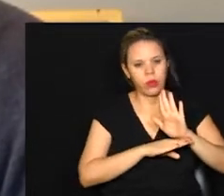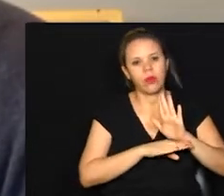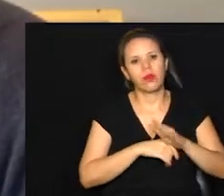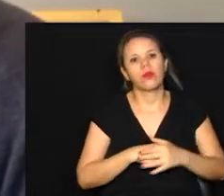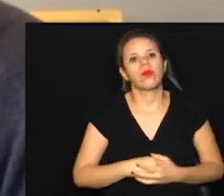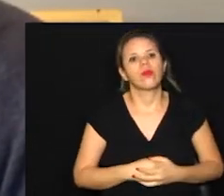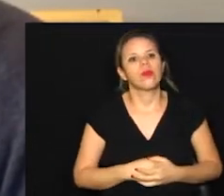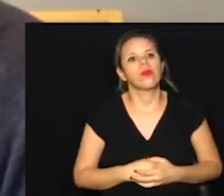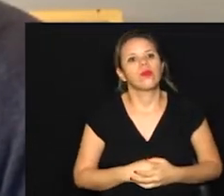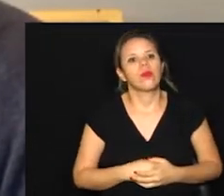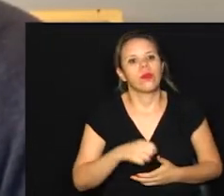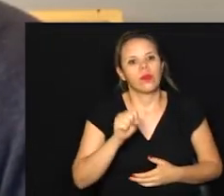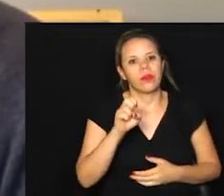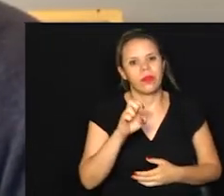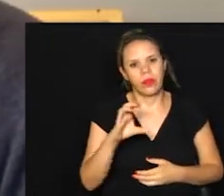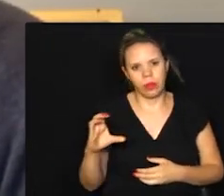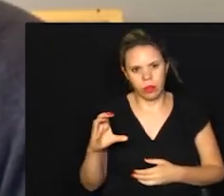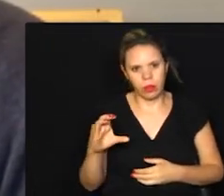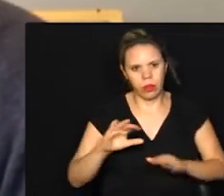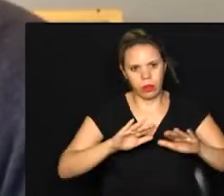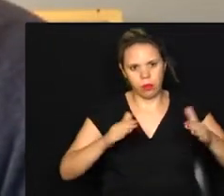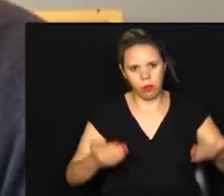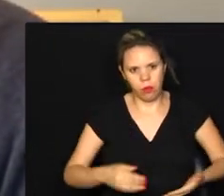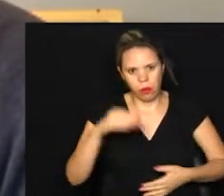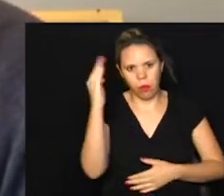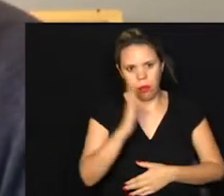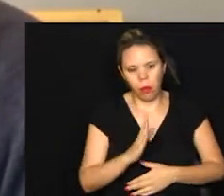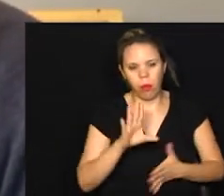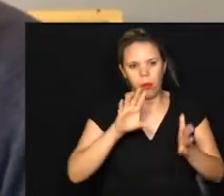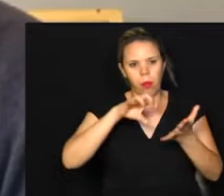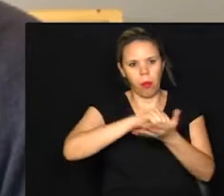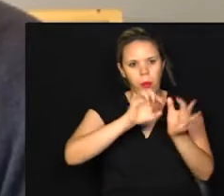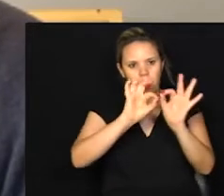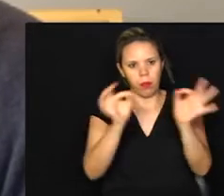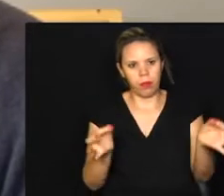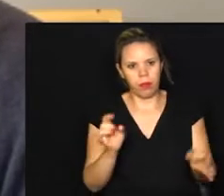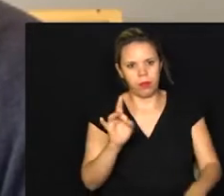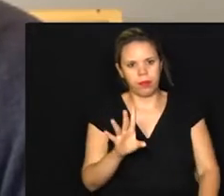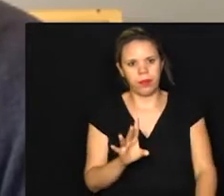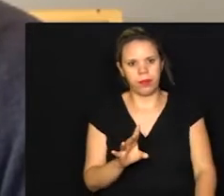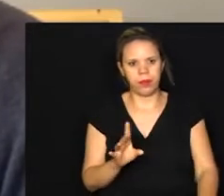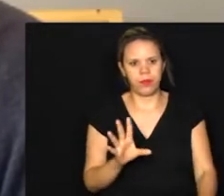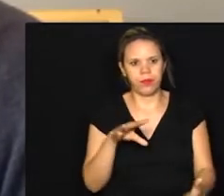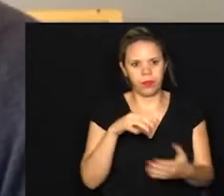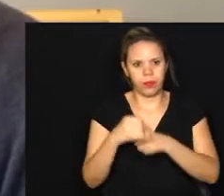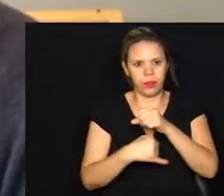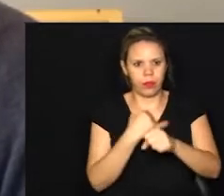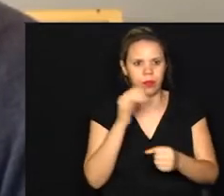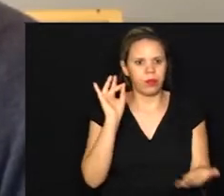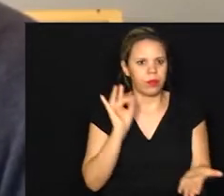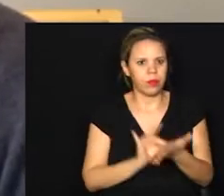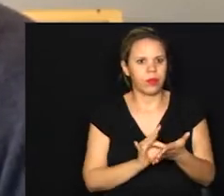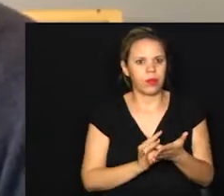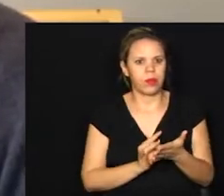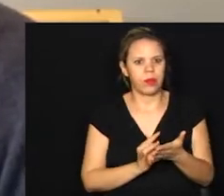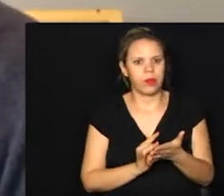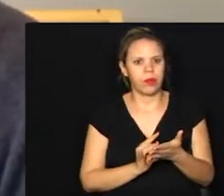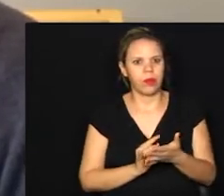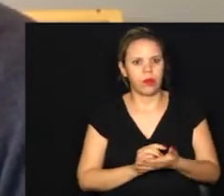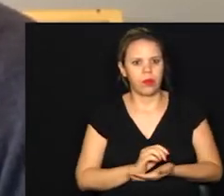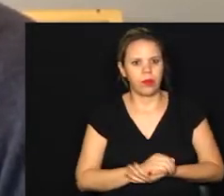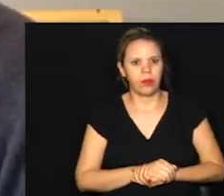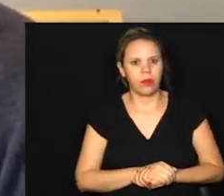programa Mesa Sesc Brasil. O cadastro é bem simples. Só tem que se inscrever no site